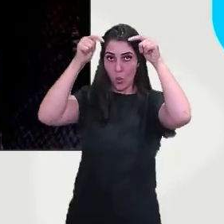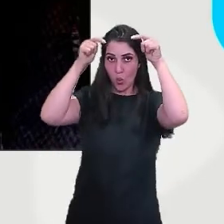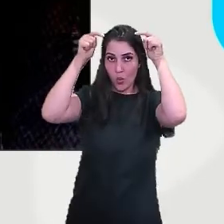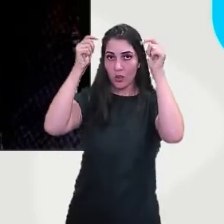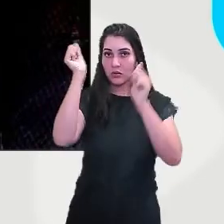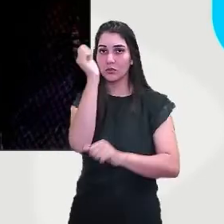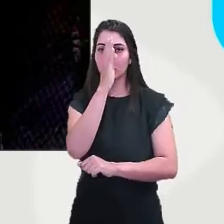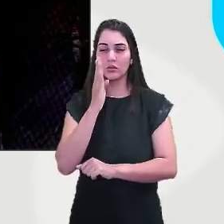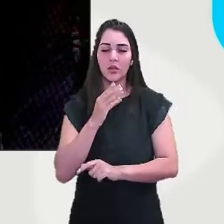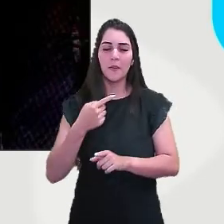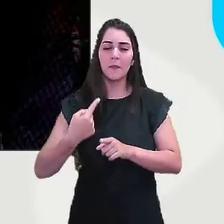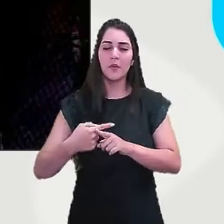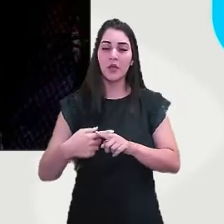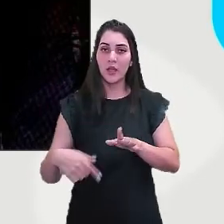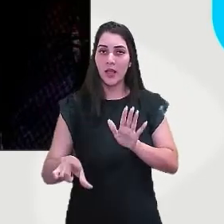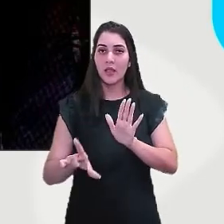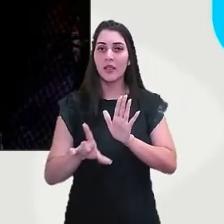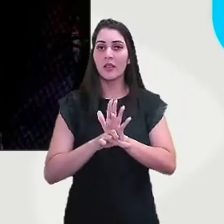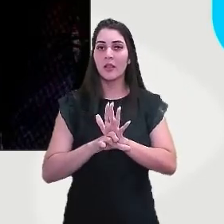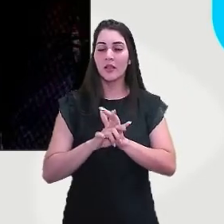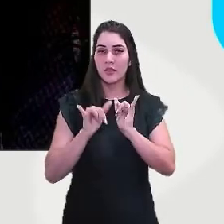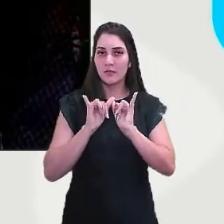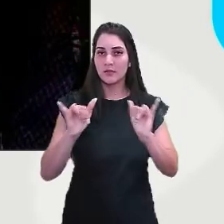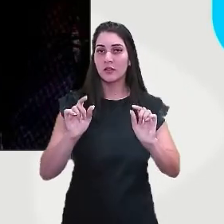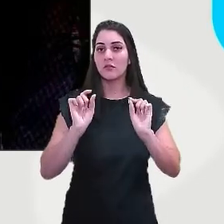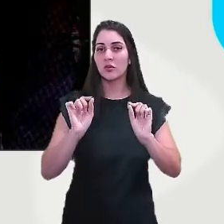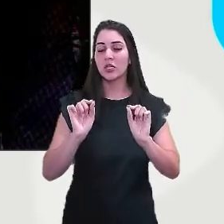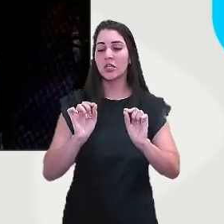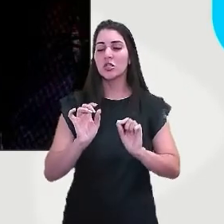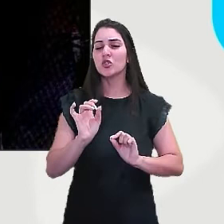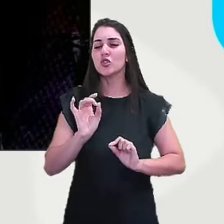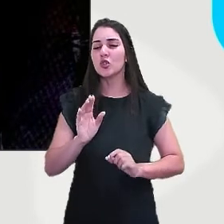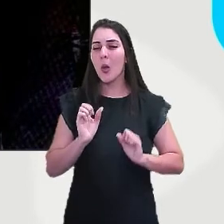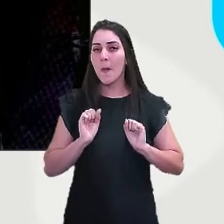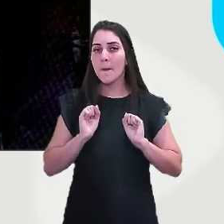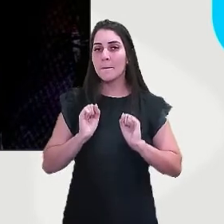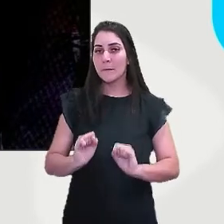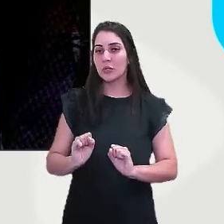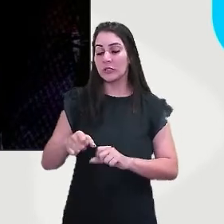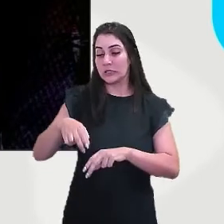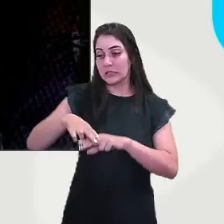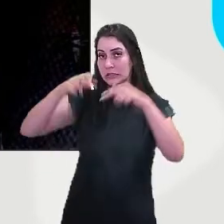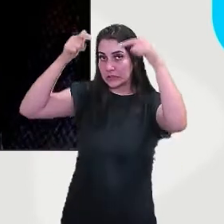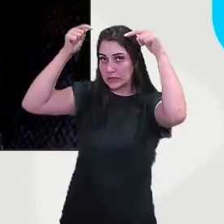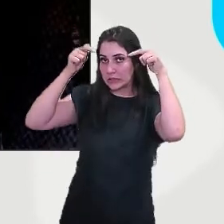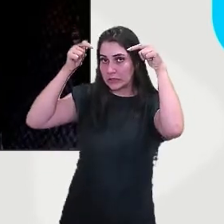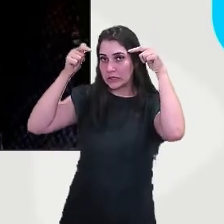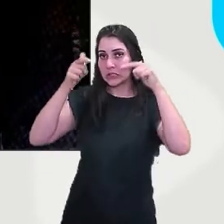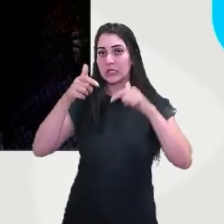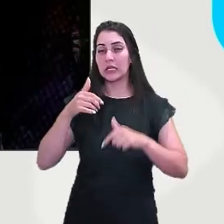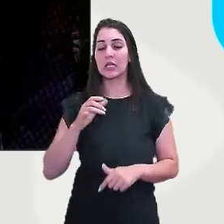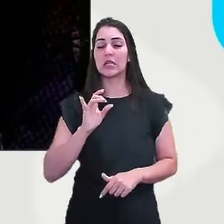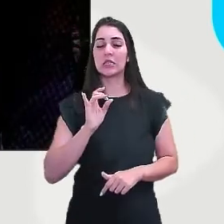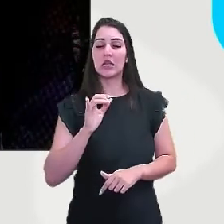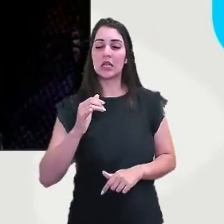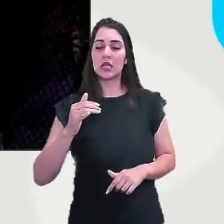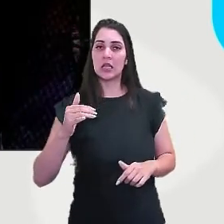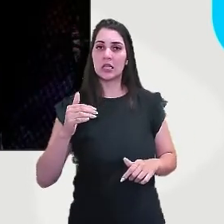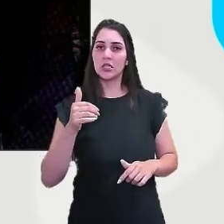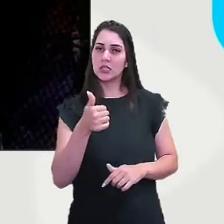lei previa que ele iria assumir apenas aos 18 anos. No entanto,